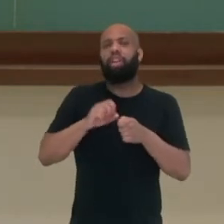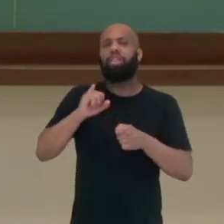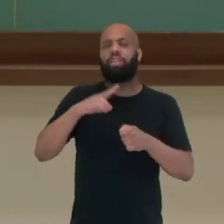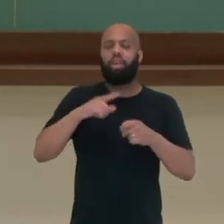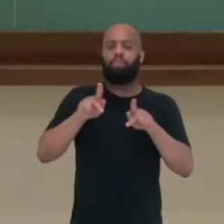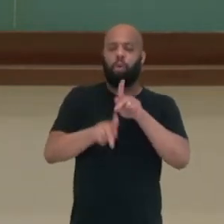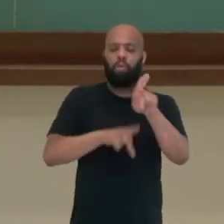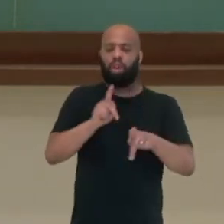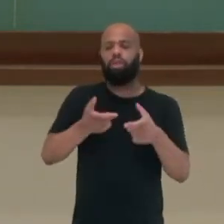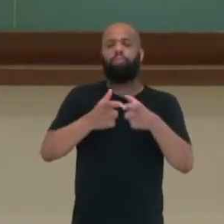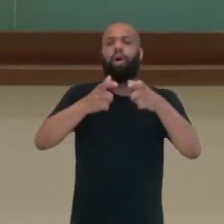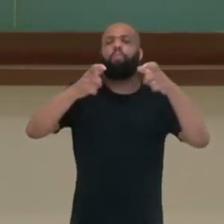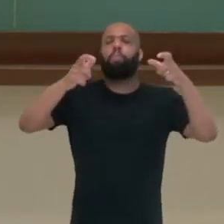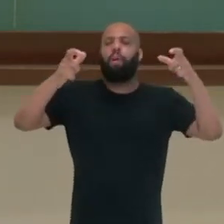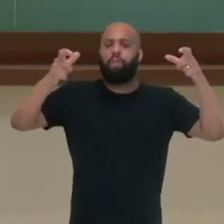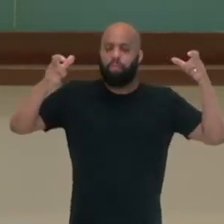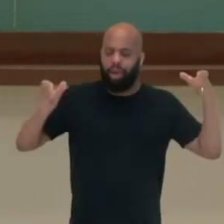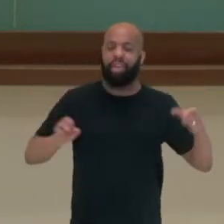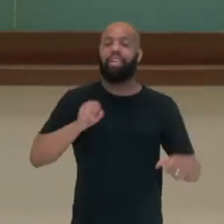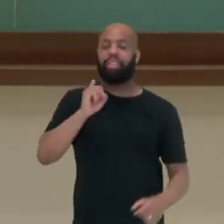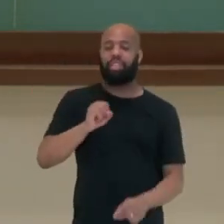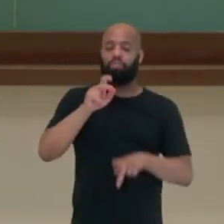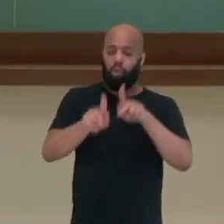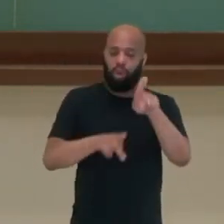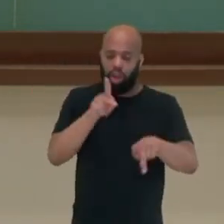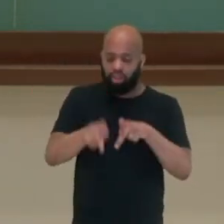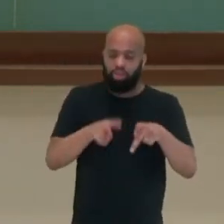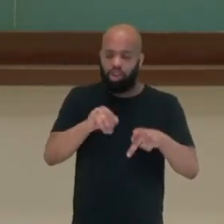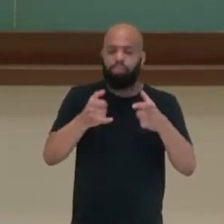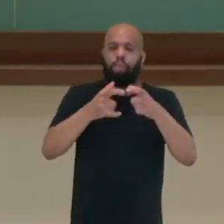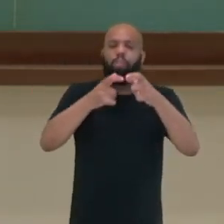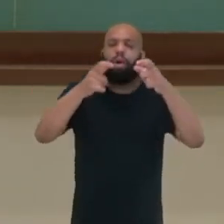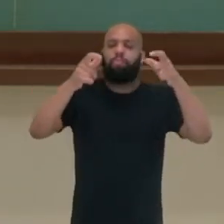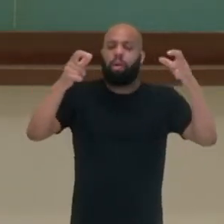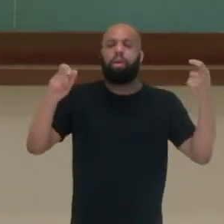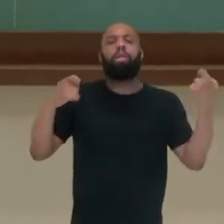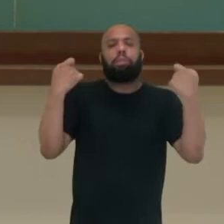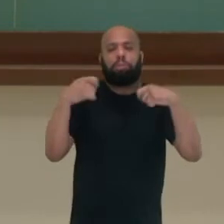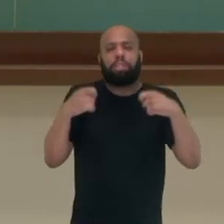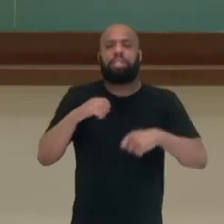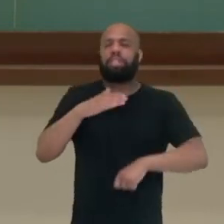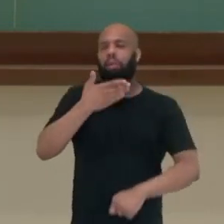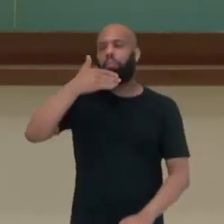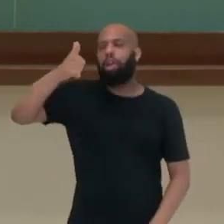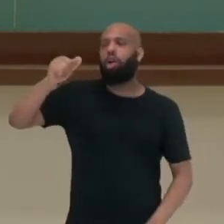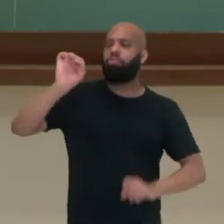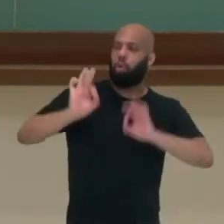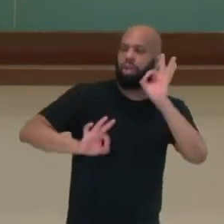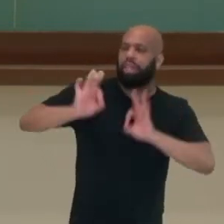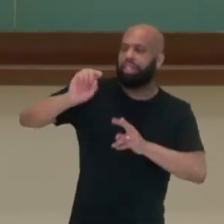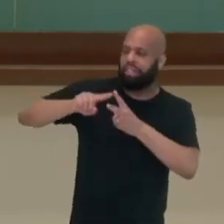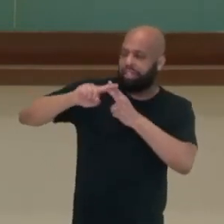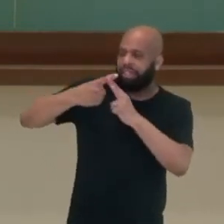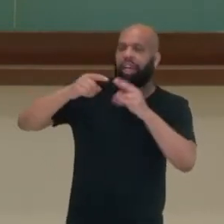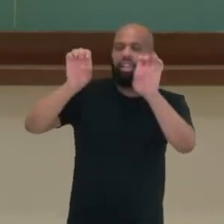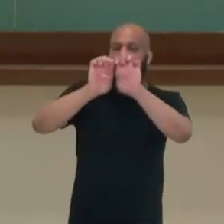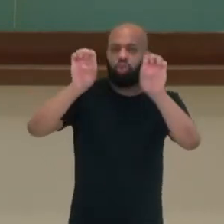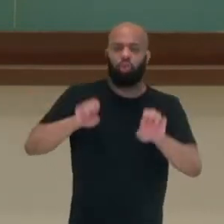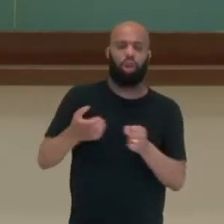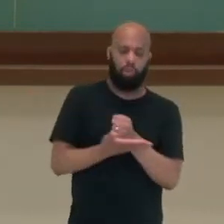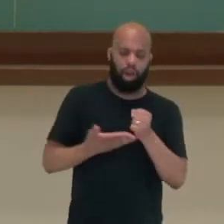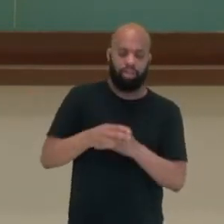crescimento populacional. À medida que a cidade vai crescendo, a demanda de melhorias em relação à infraestrutura também